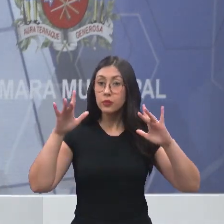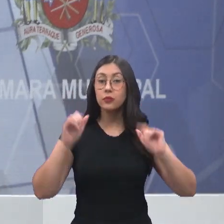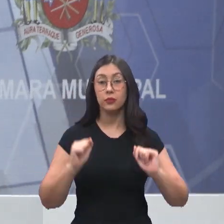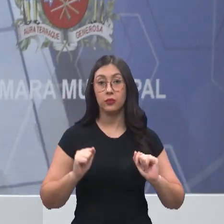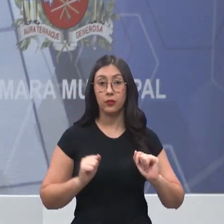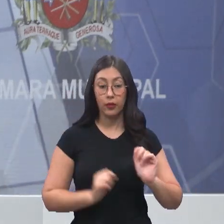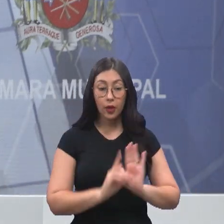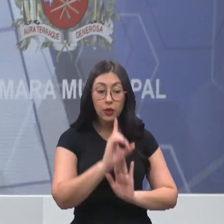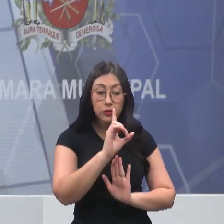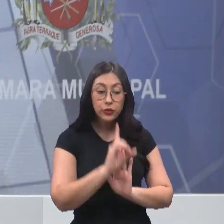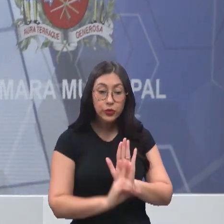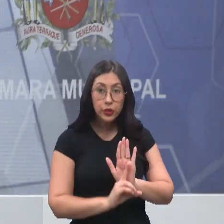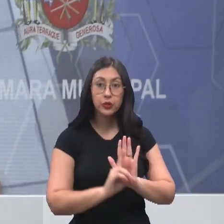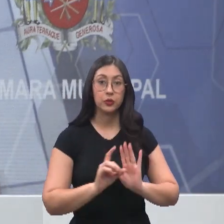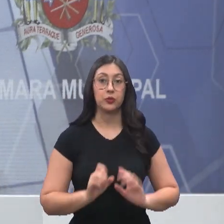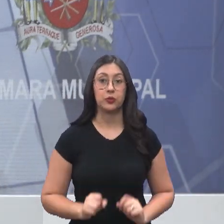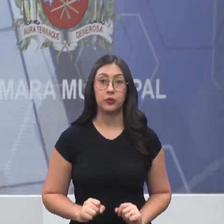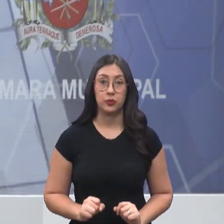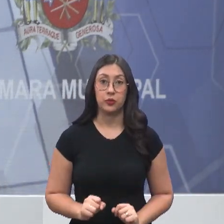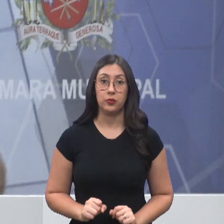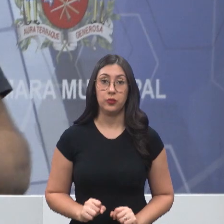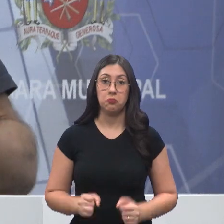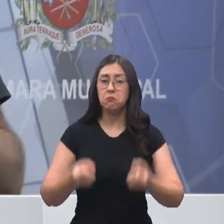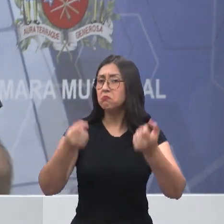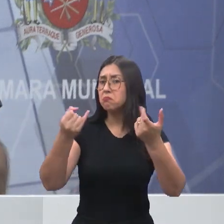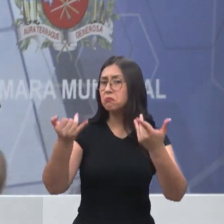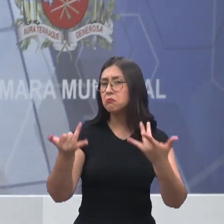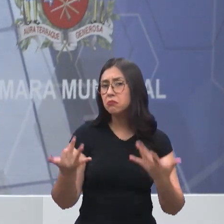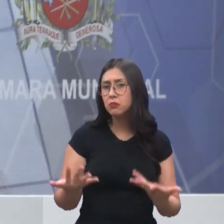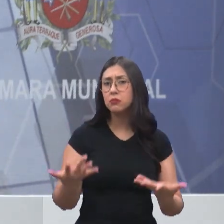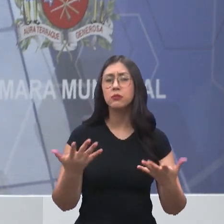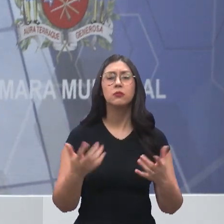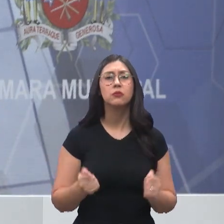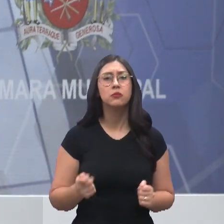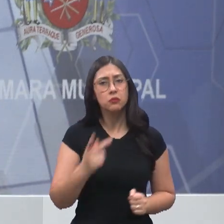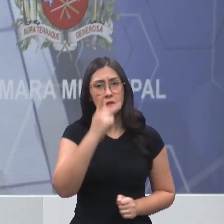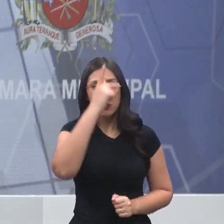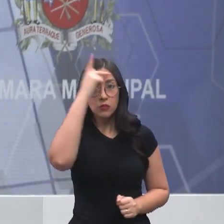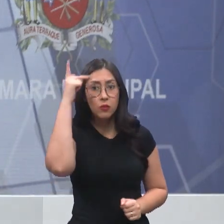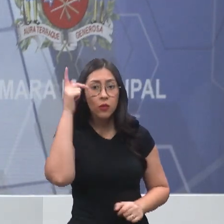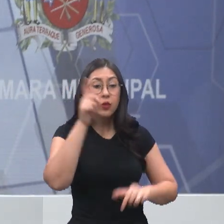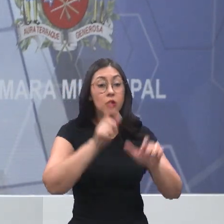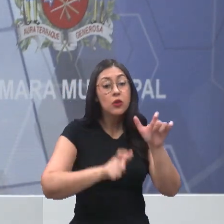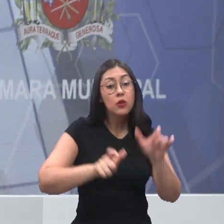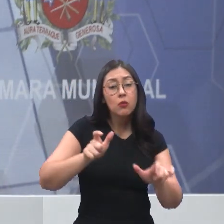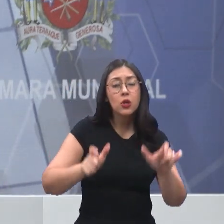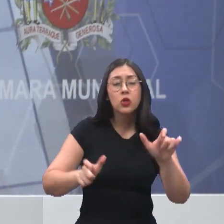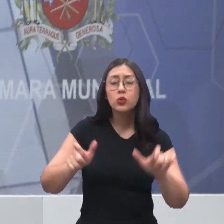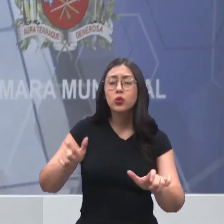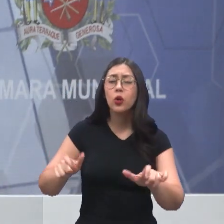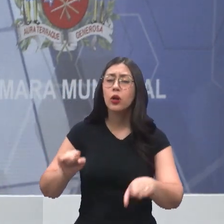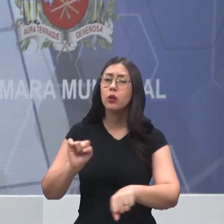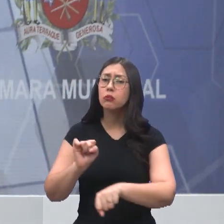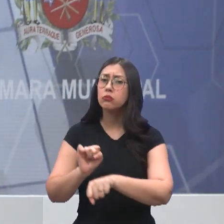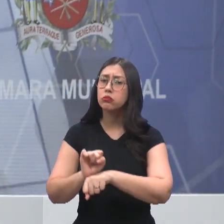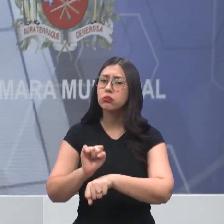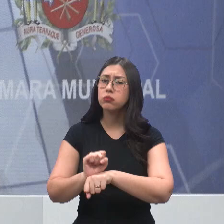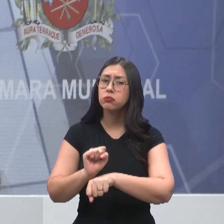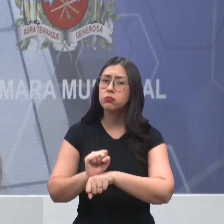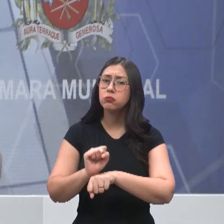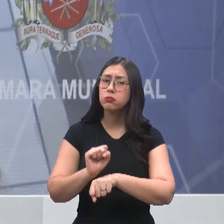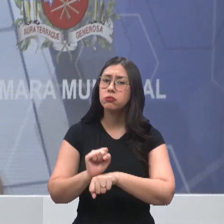para falar um pouco de gente que espera, não é, que o nosso